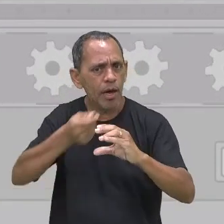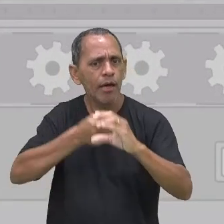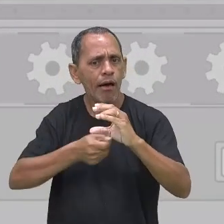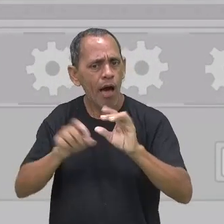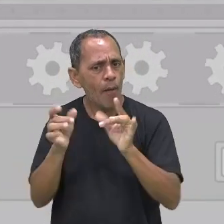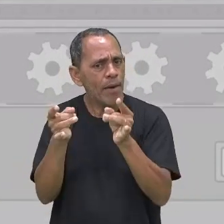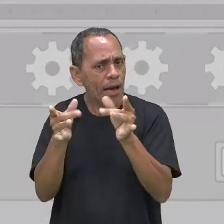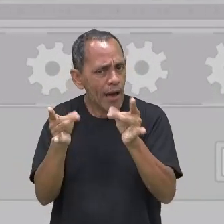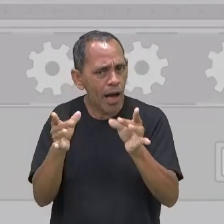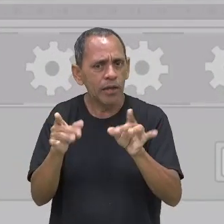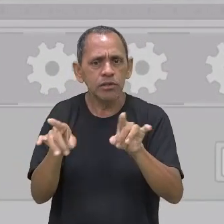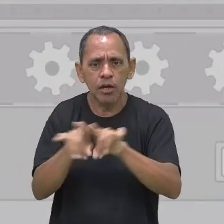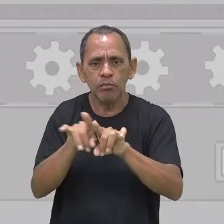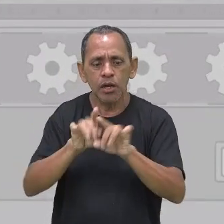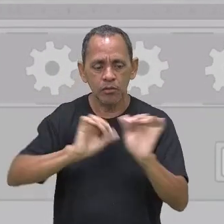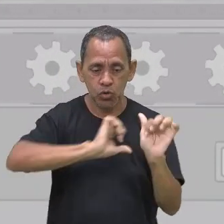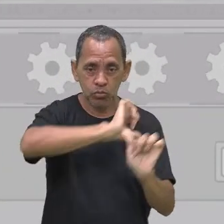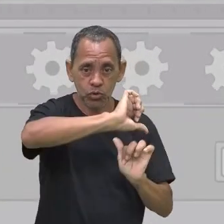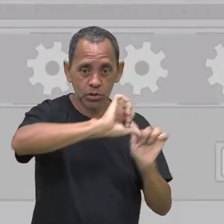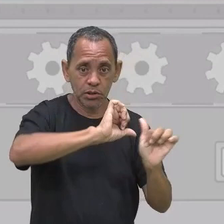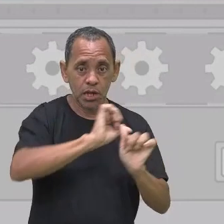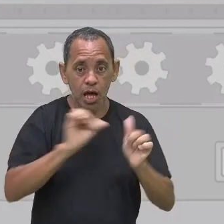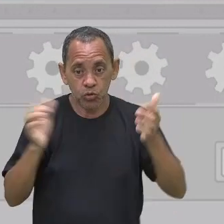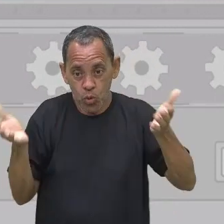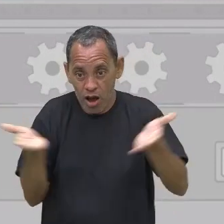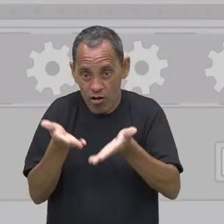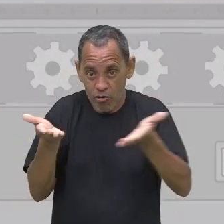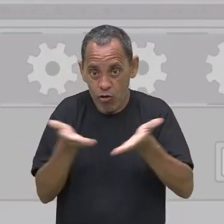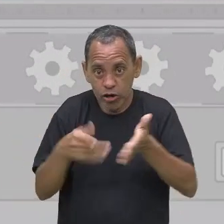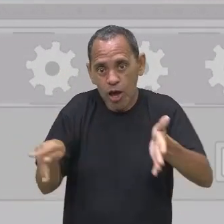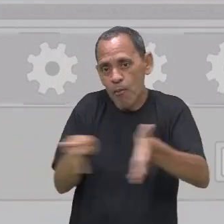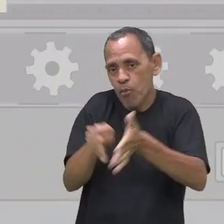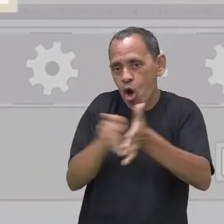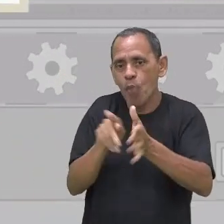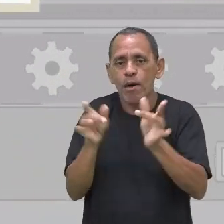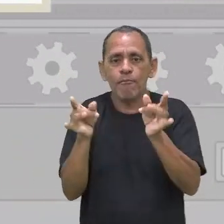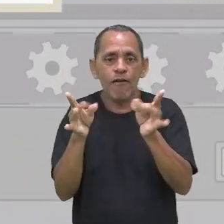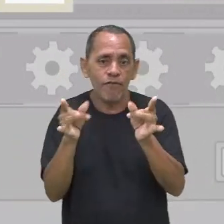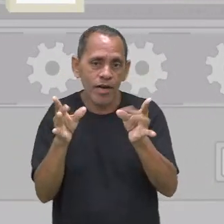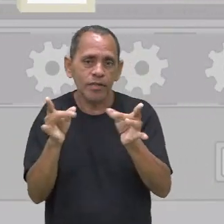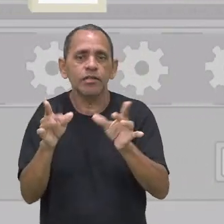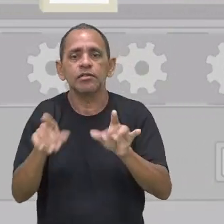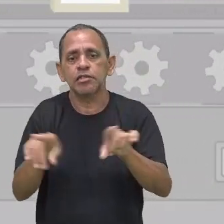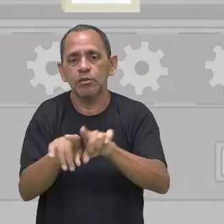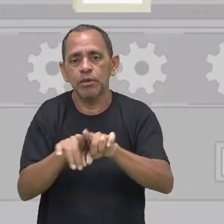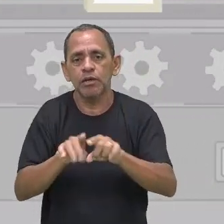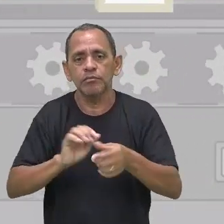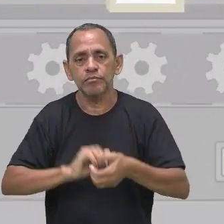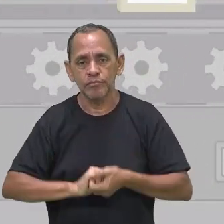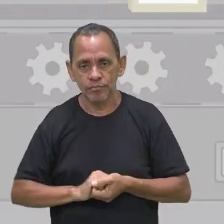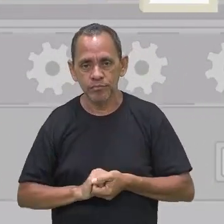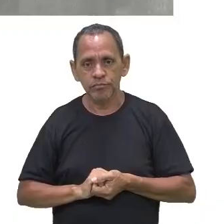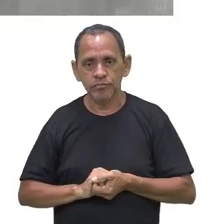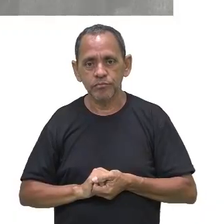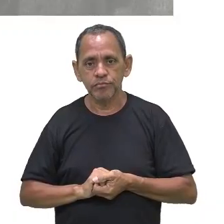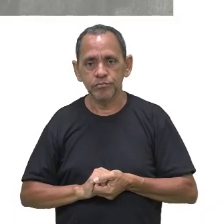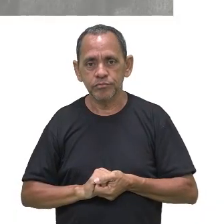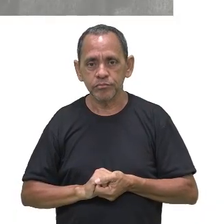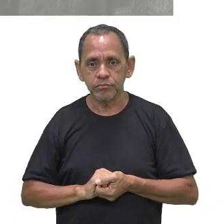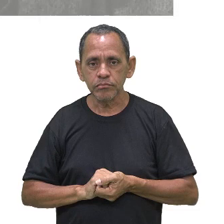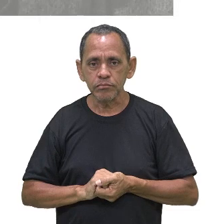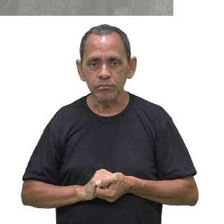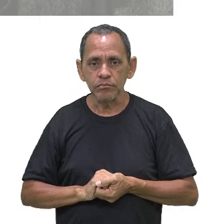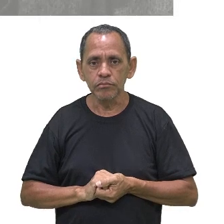mercado, e foi transformada em mercadoria, foi banalizada, podemos dizer assim. Então, muito bem, vamos